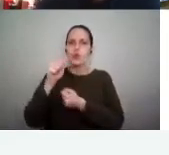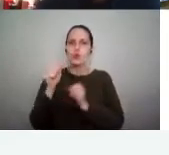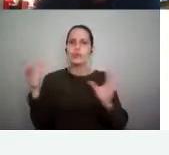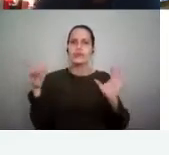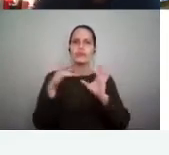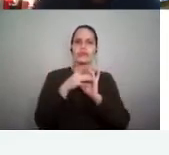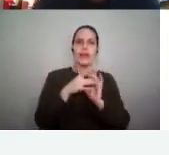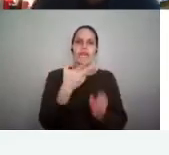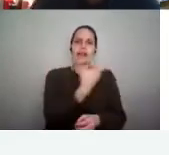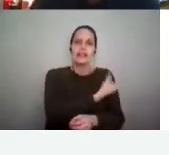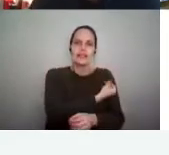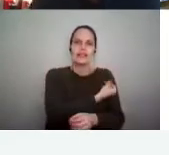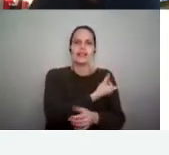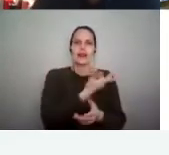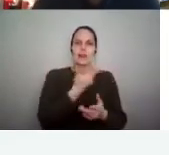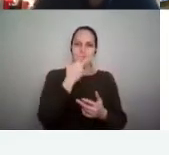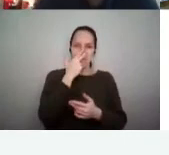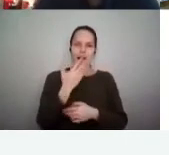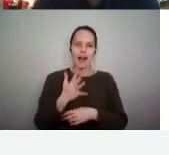Pode passar.